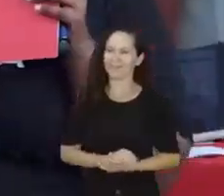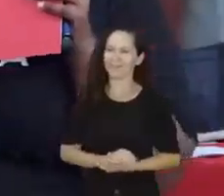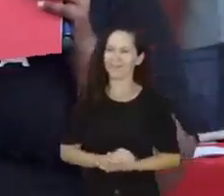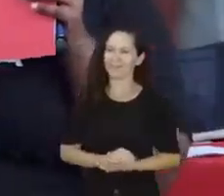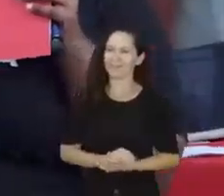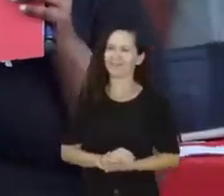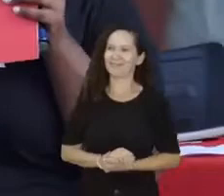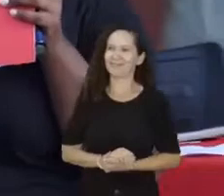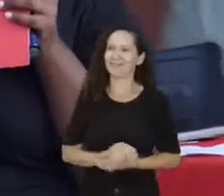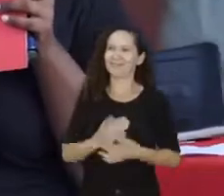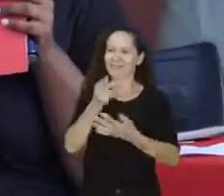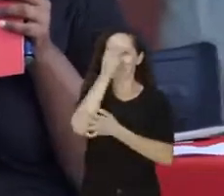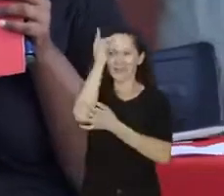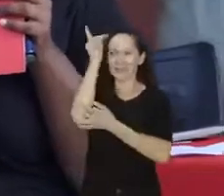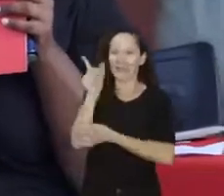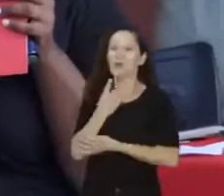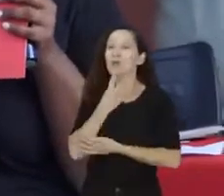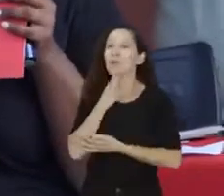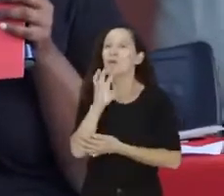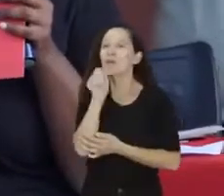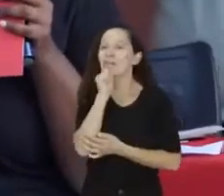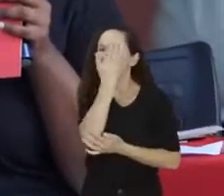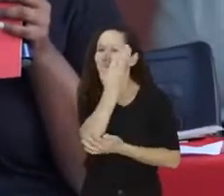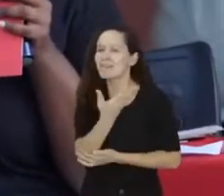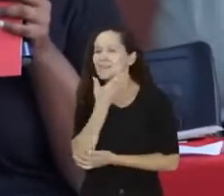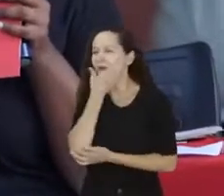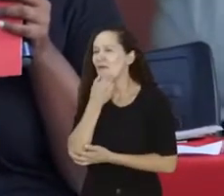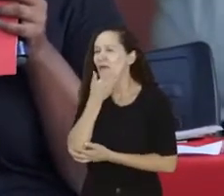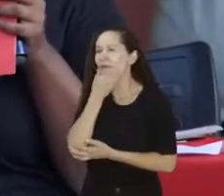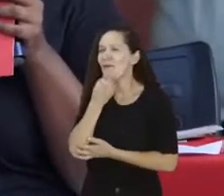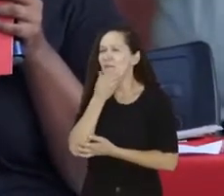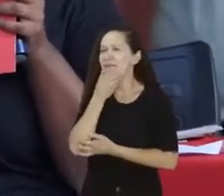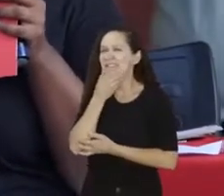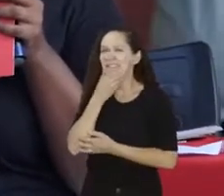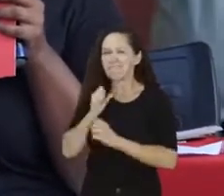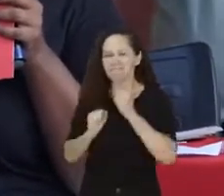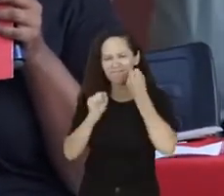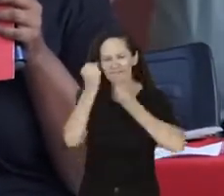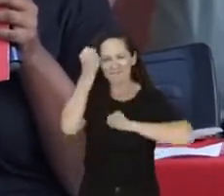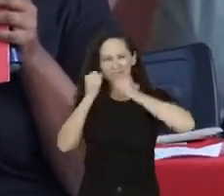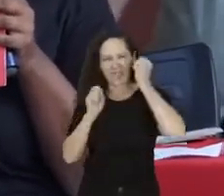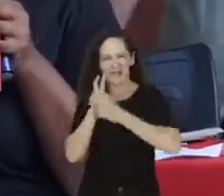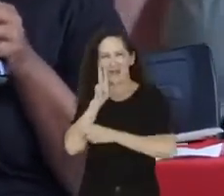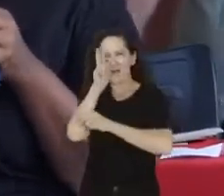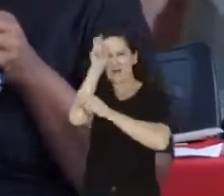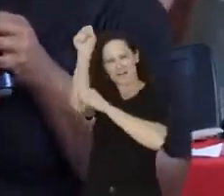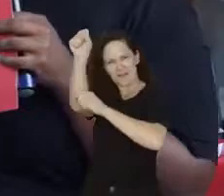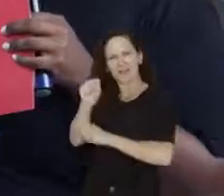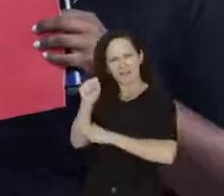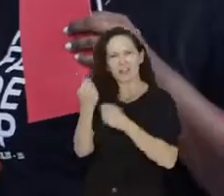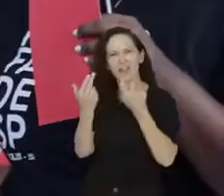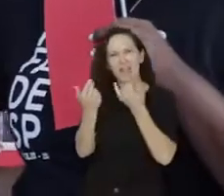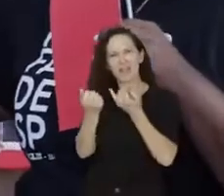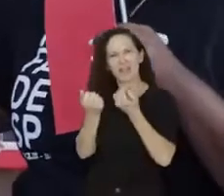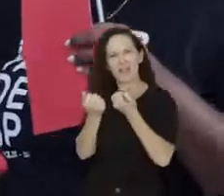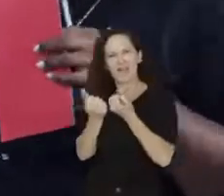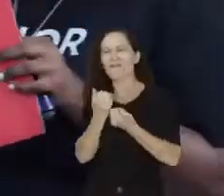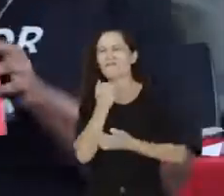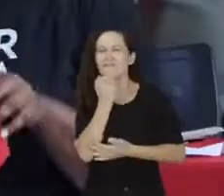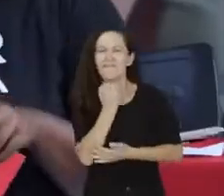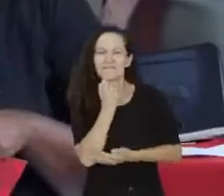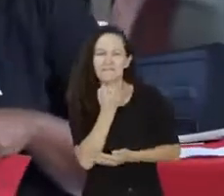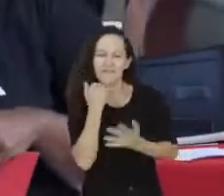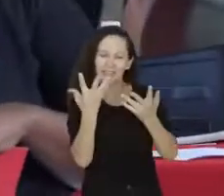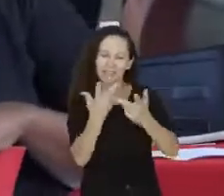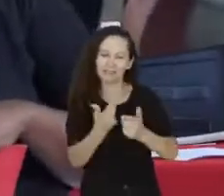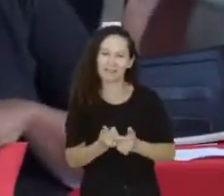Gente, para quem não conhece esse cara, ele é uma máquina. Desculpa a palavra, mas o Reginaldo é foda. Barulho pro Reginaldo.